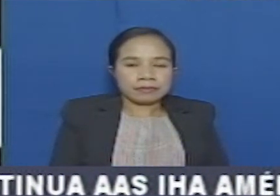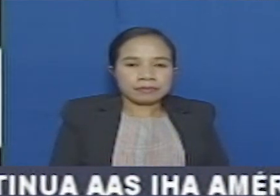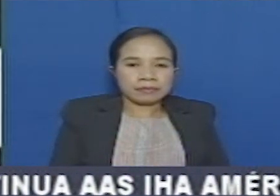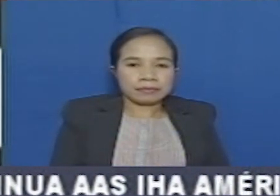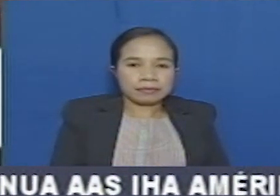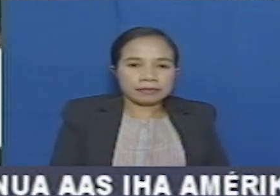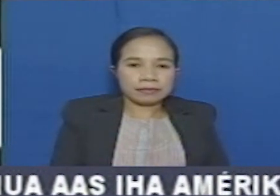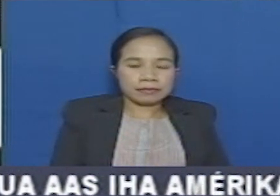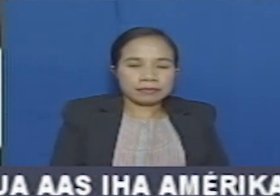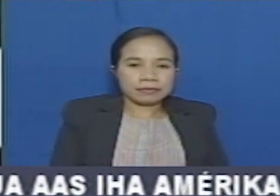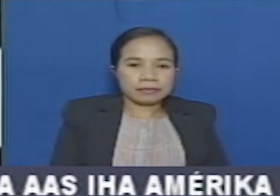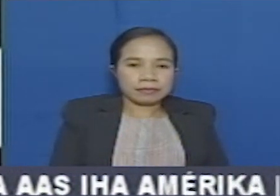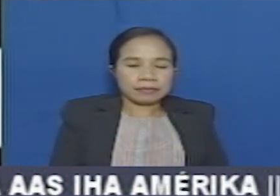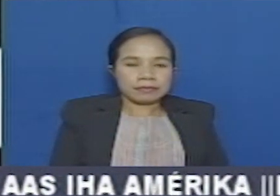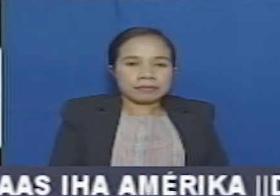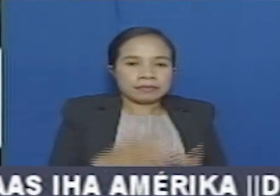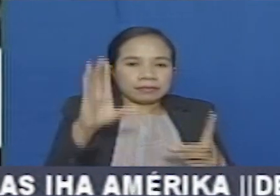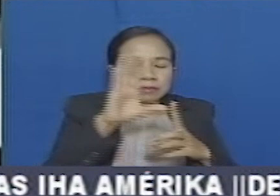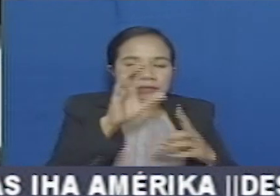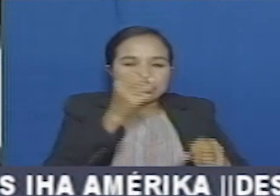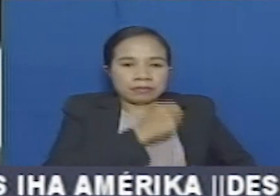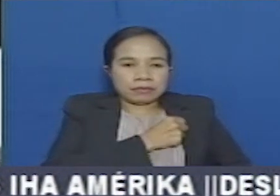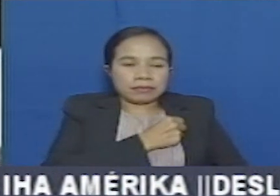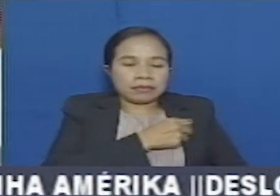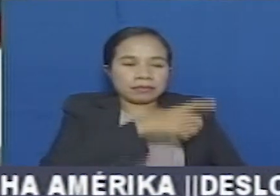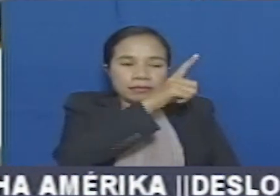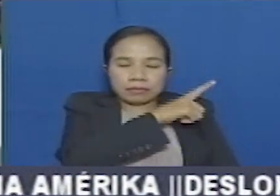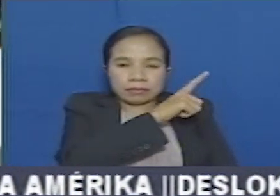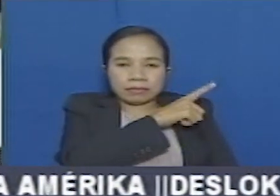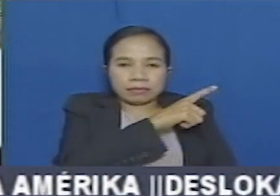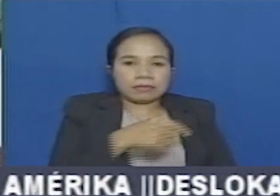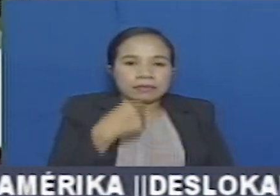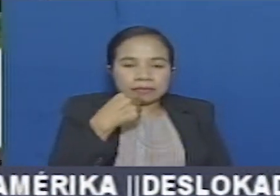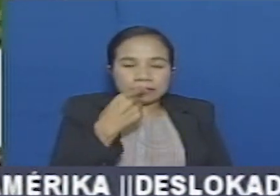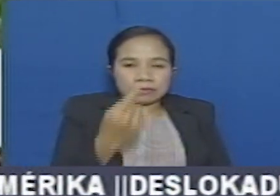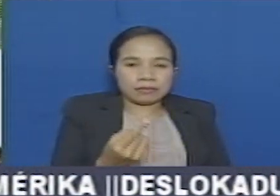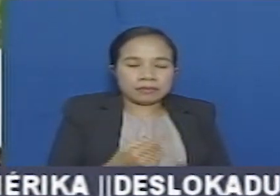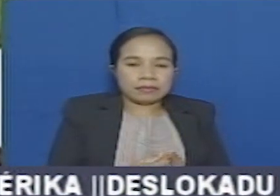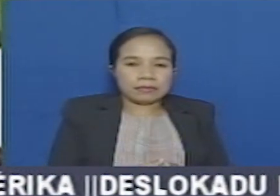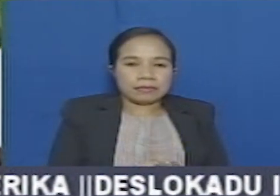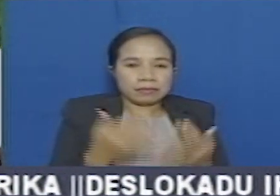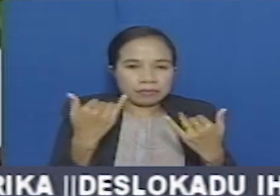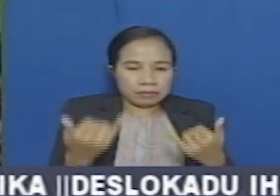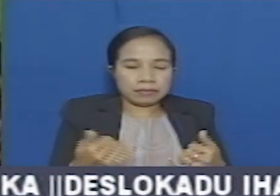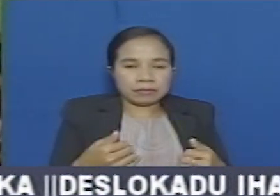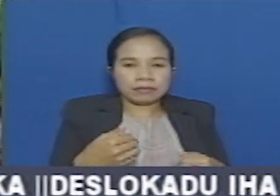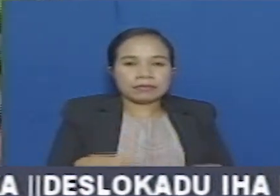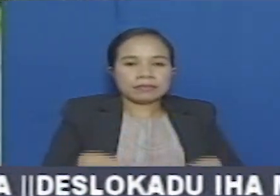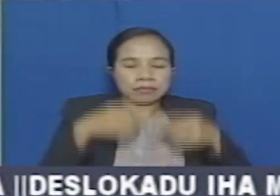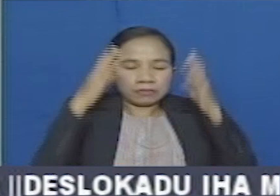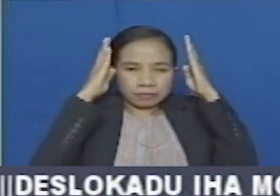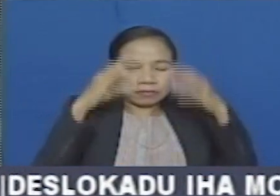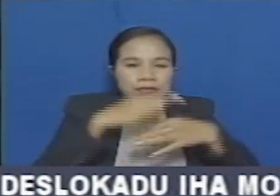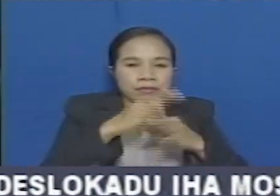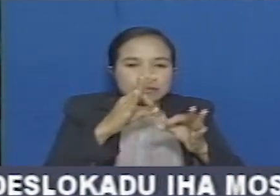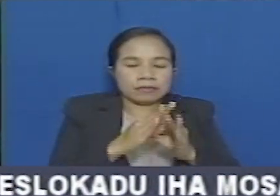Pité. Chefe Estado-Maior General, Tenente General Lere Anantimor confirma dada unenia se foco barradia